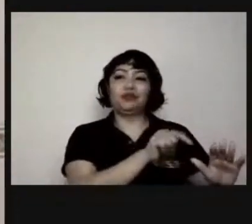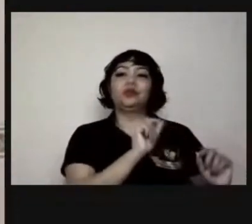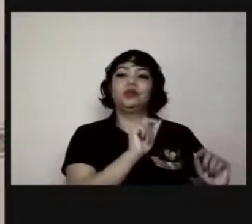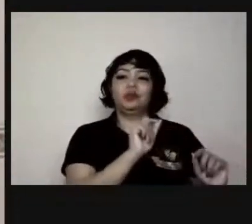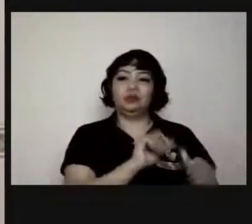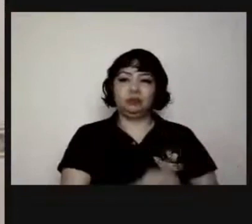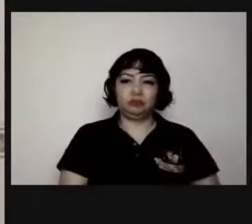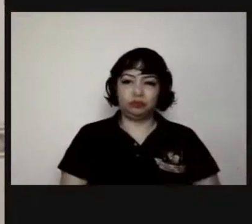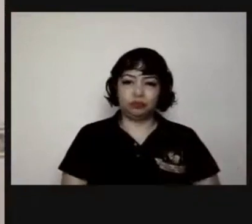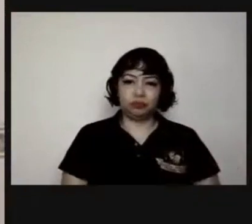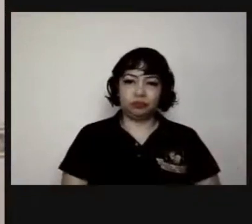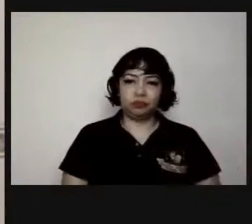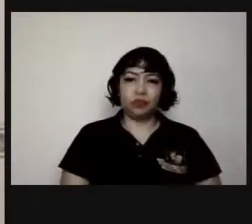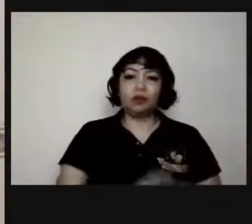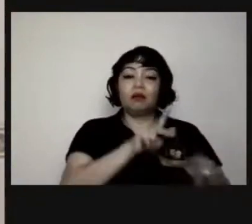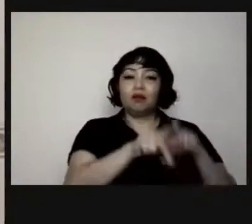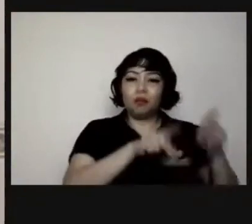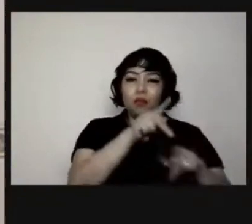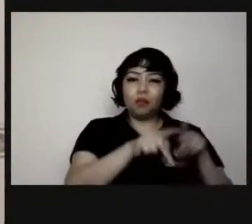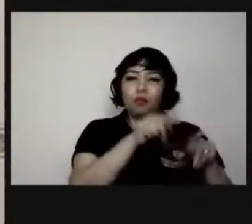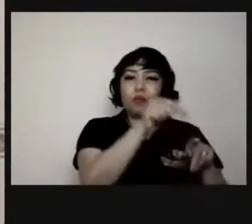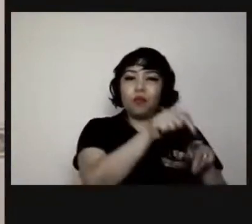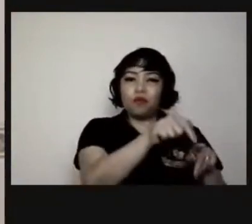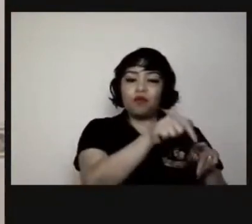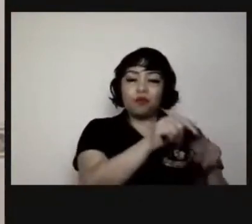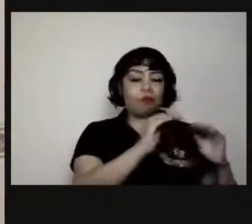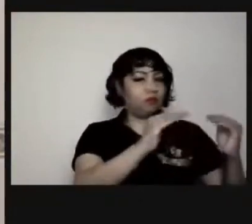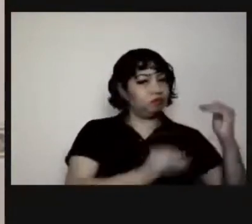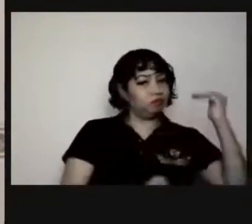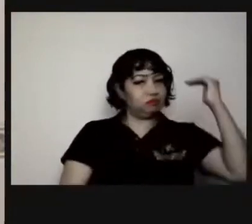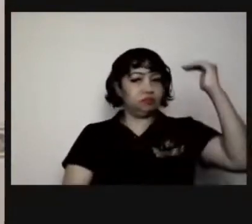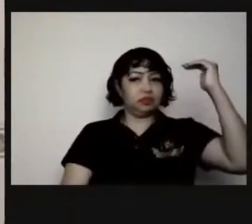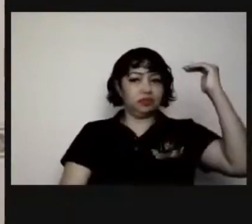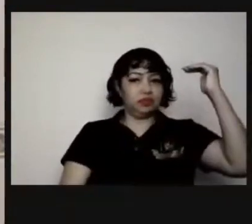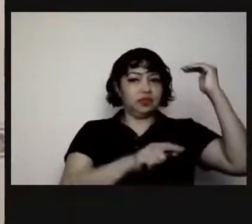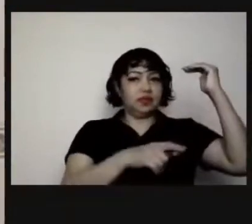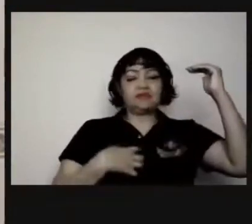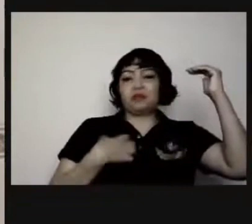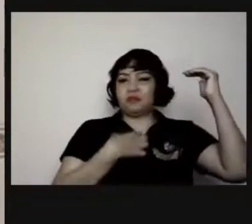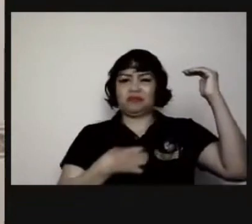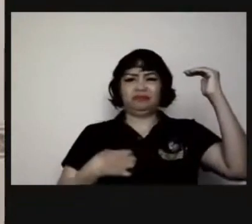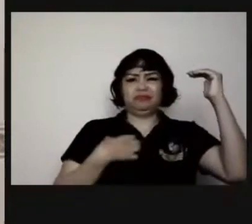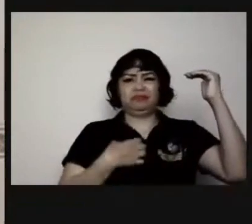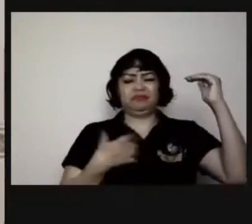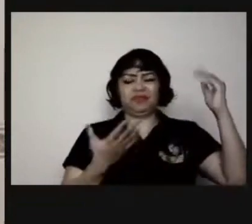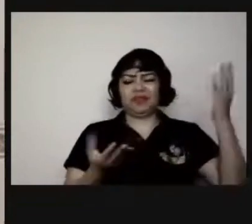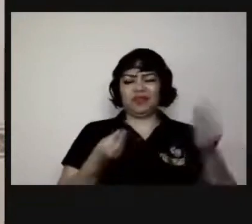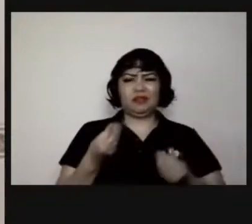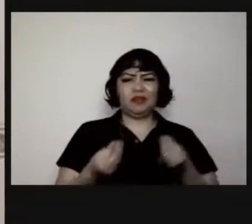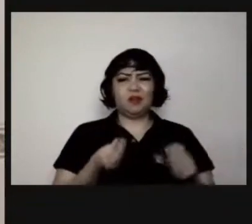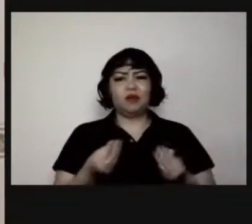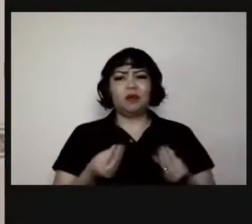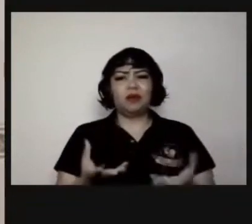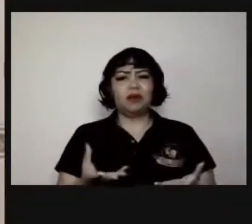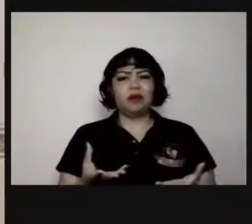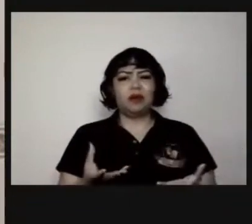um povo já intitulado como elite, que sentia-se muito incomodado com a questão de